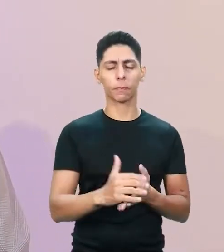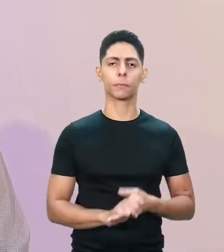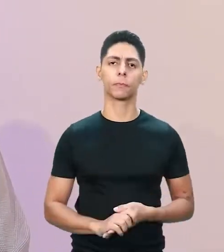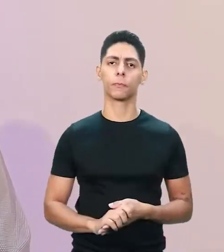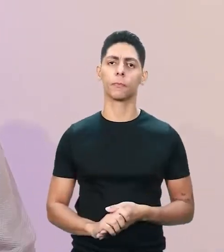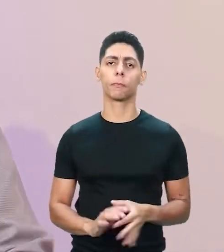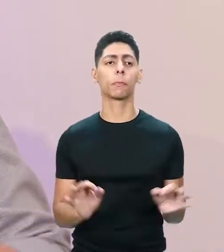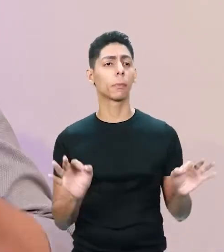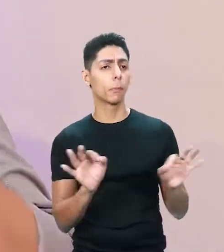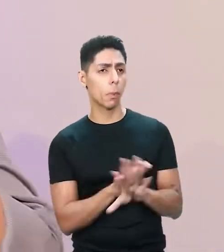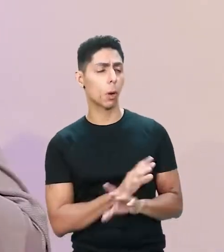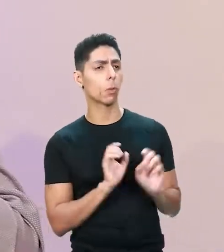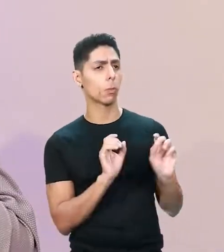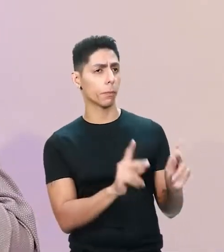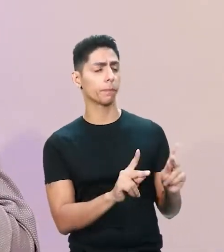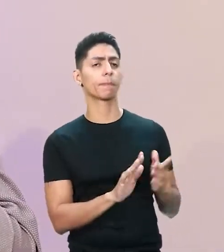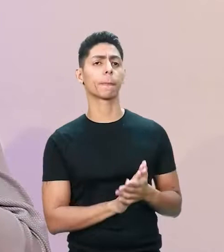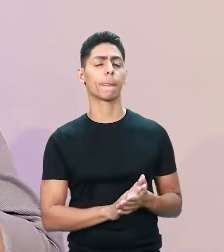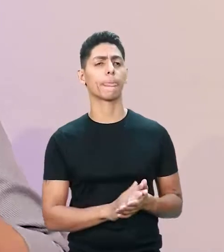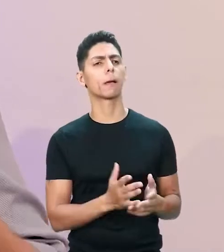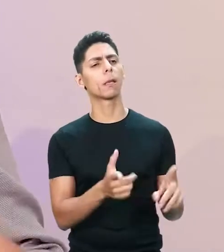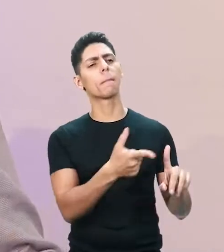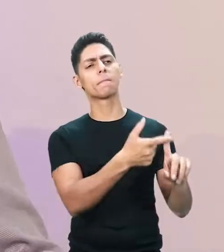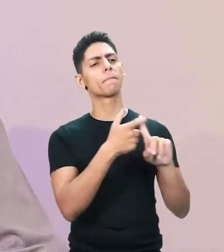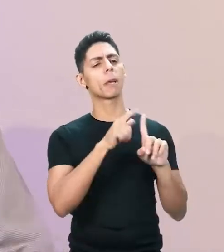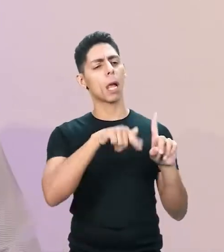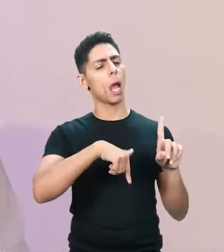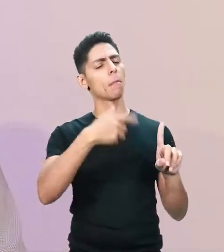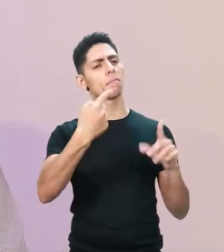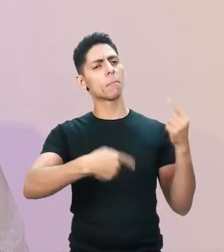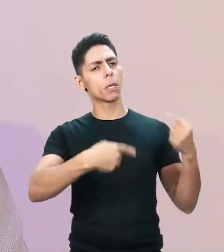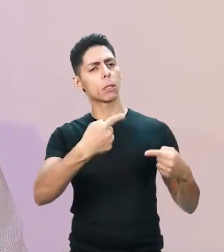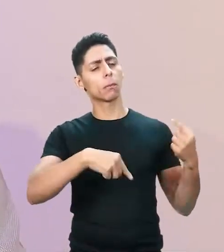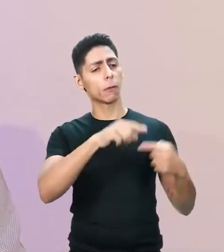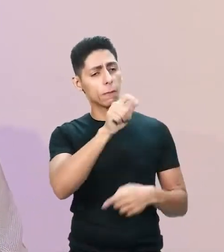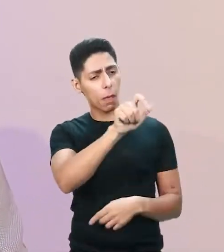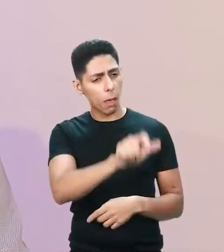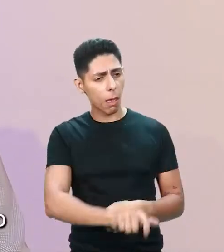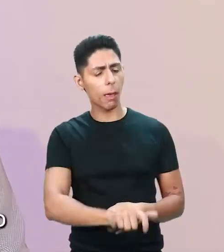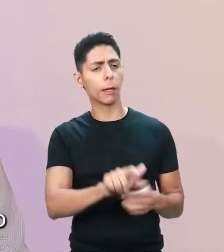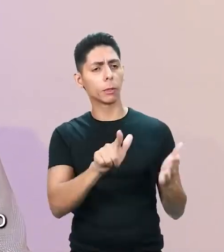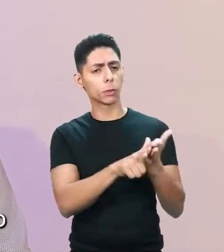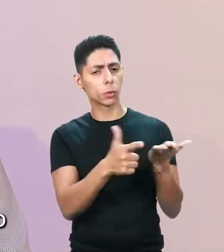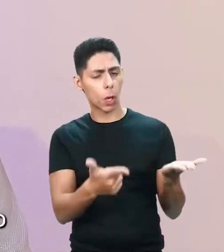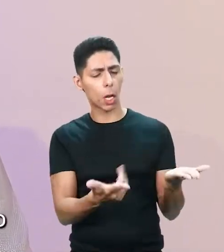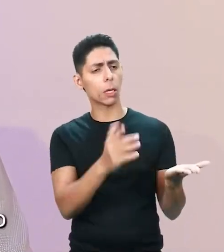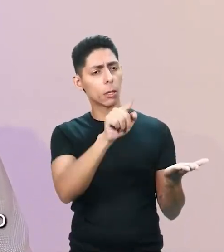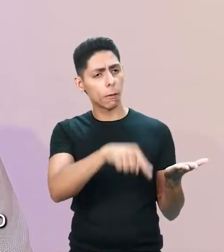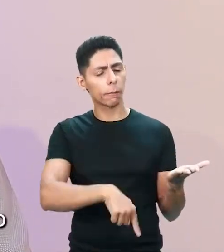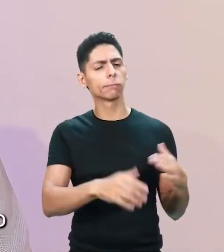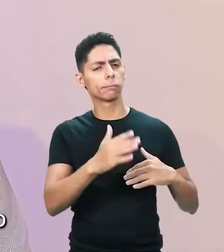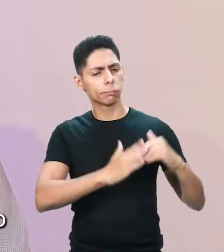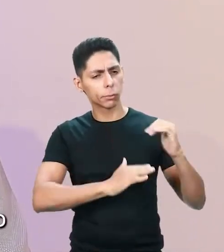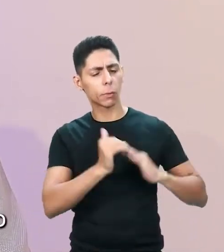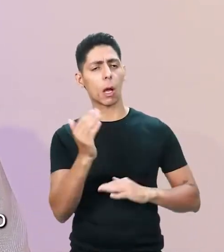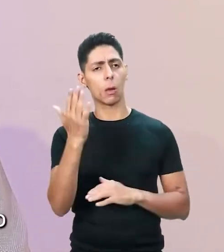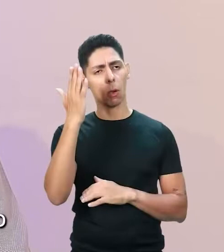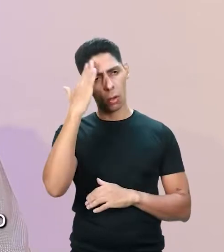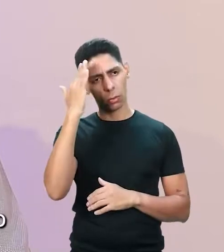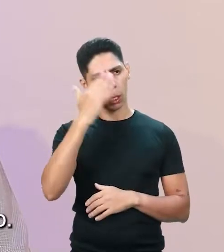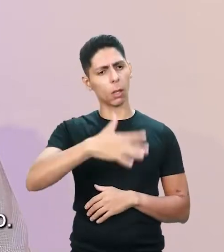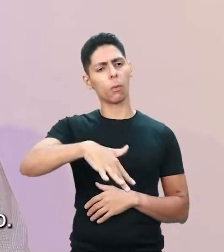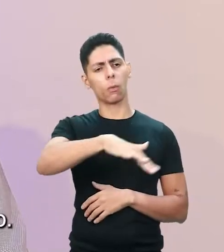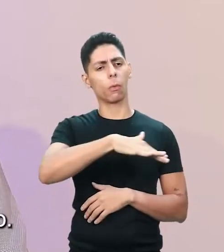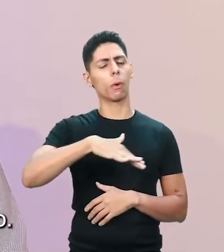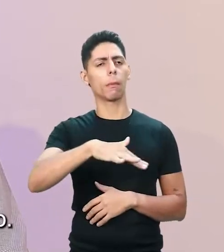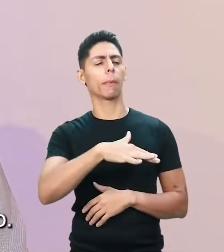é justamente nesse ponto que eu queria pegar, porque, sendo jornalista, eu sei que o ambiente de jornal, de